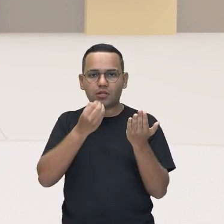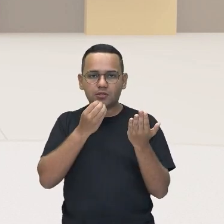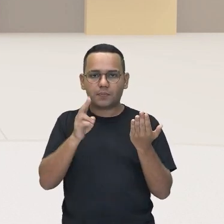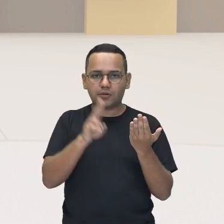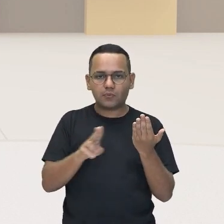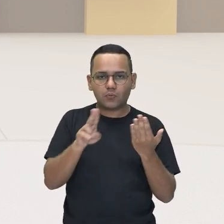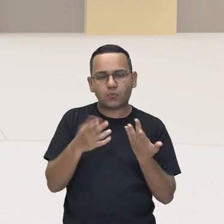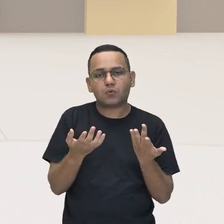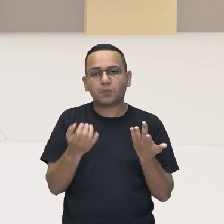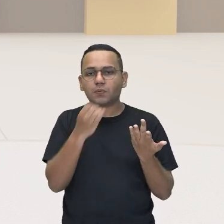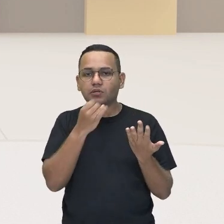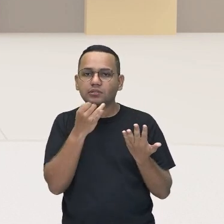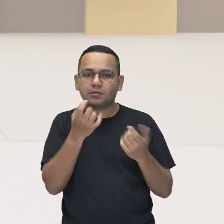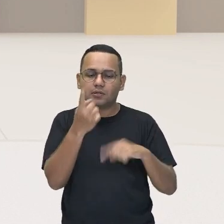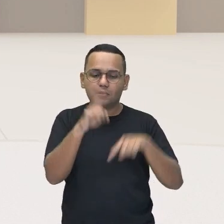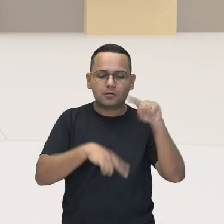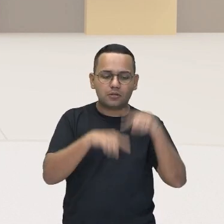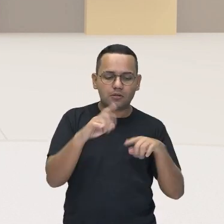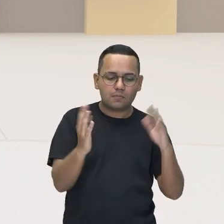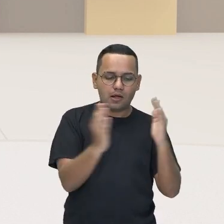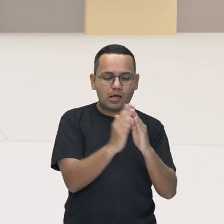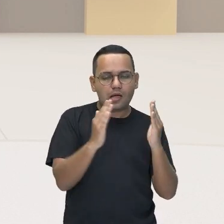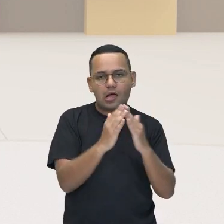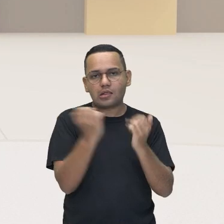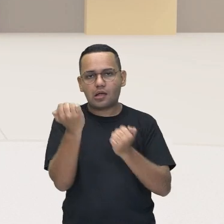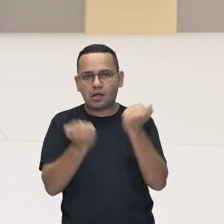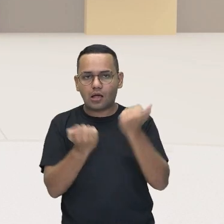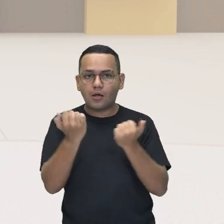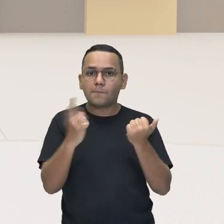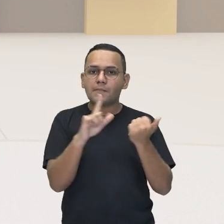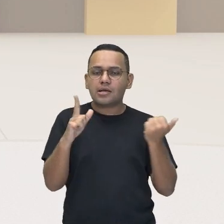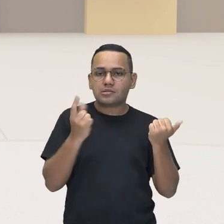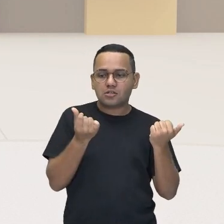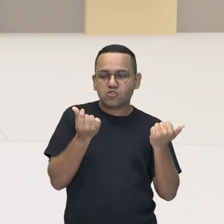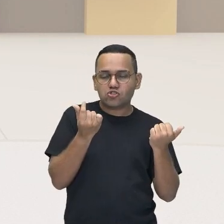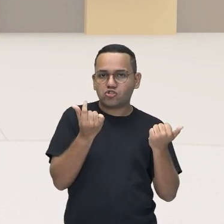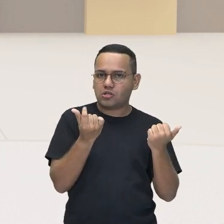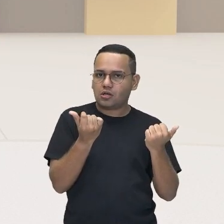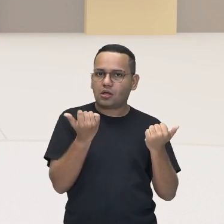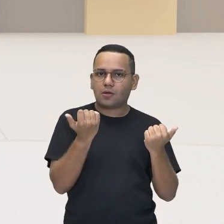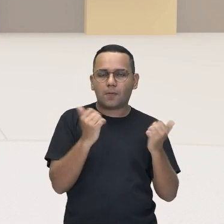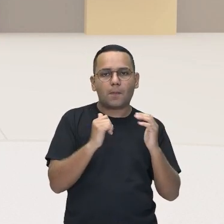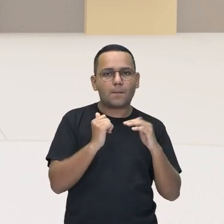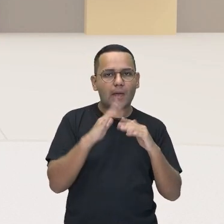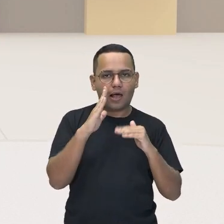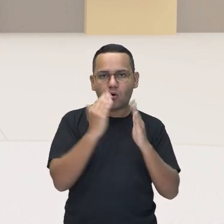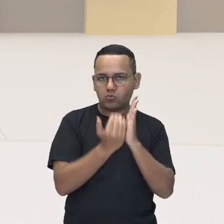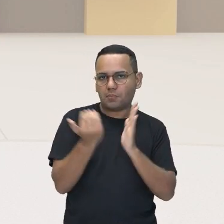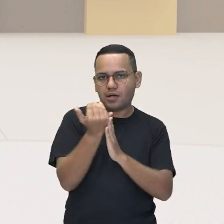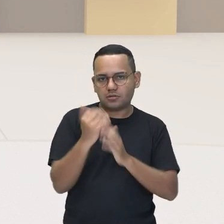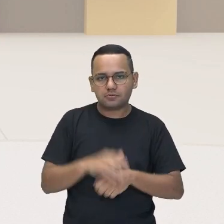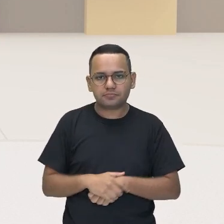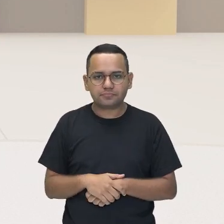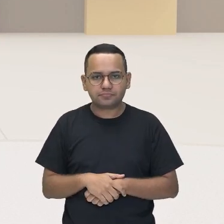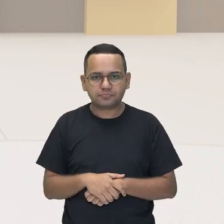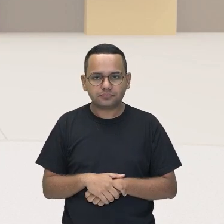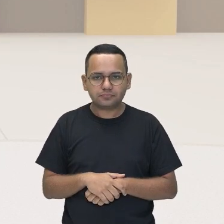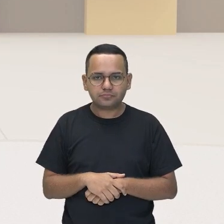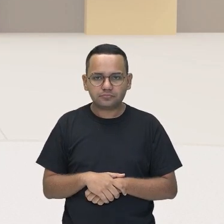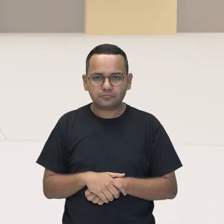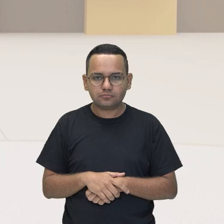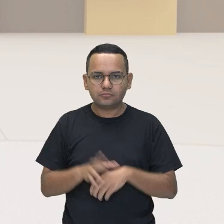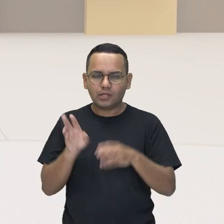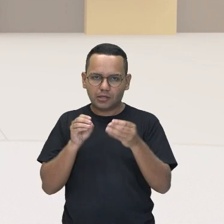moto, qualquer bem, né, de valores altos. E flexibilidade nos prazos de pagamento. Tem aí até